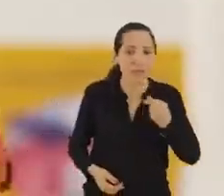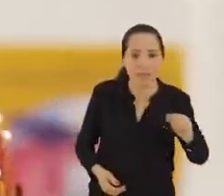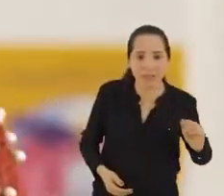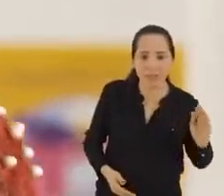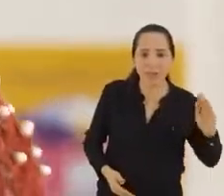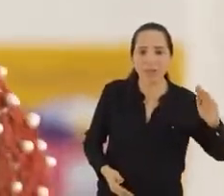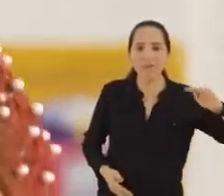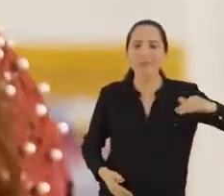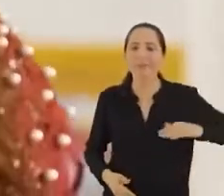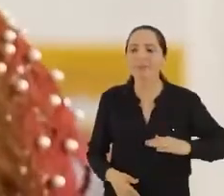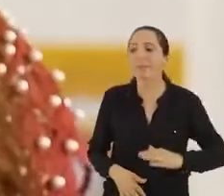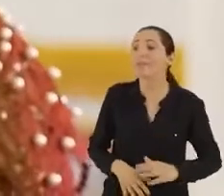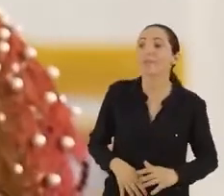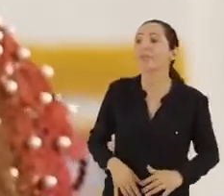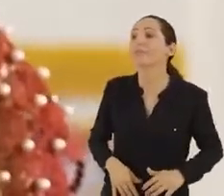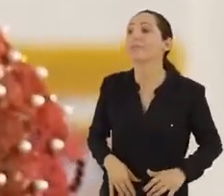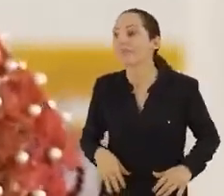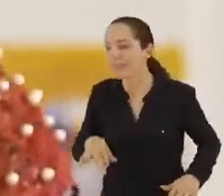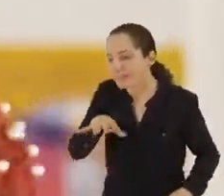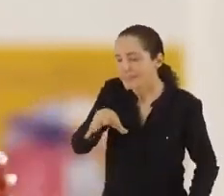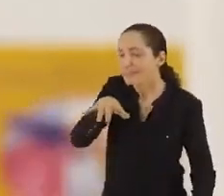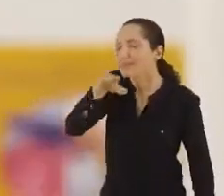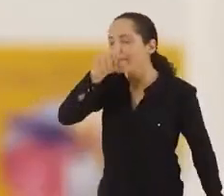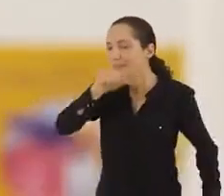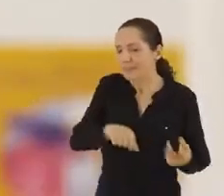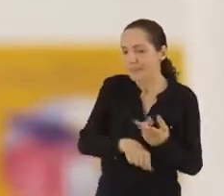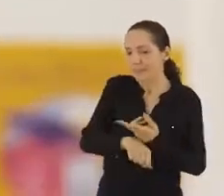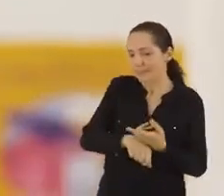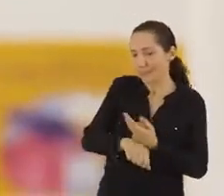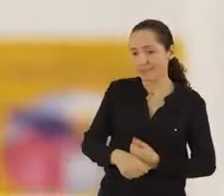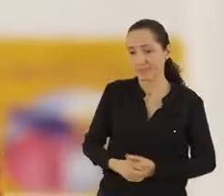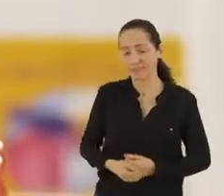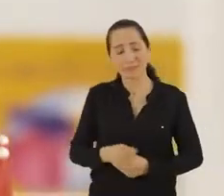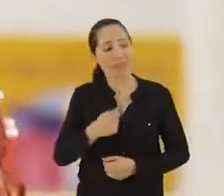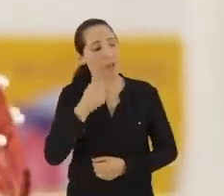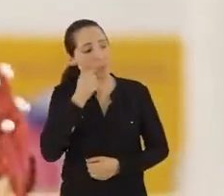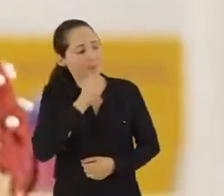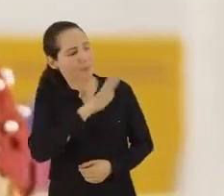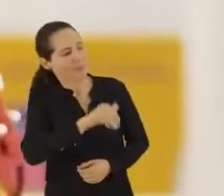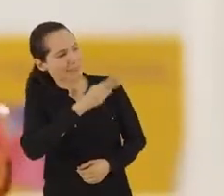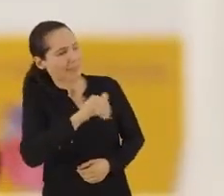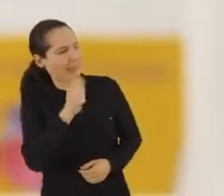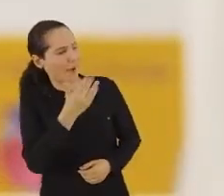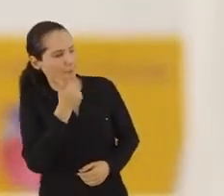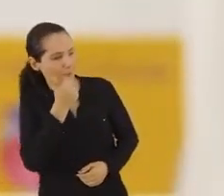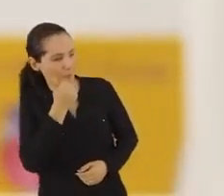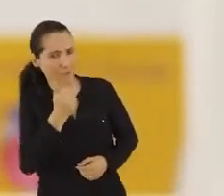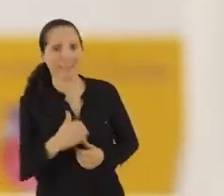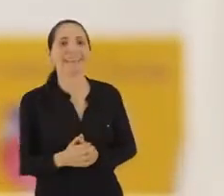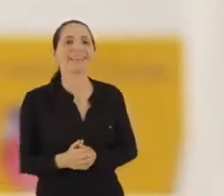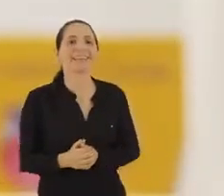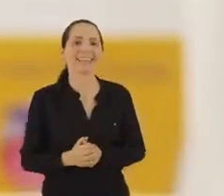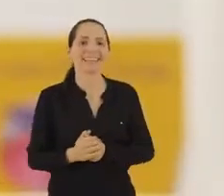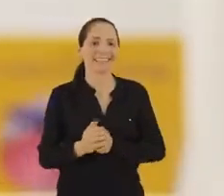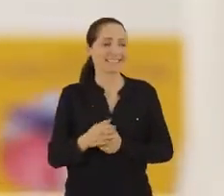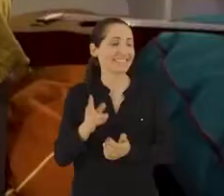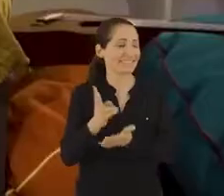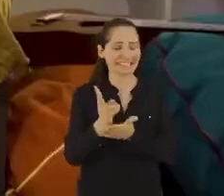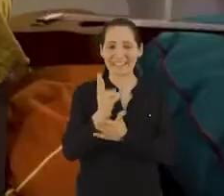janela flutuando e ela convidou para um lanche. As tardes ficaram mais